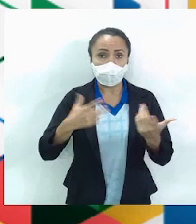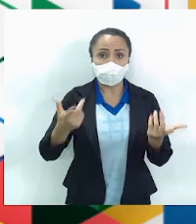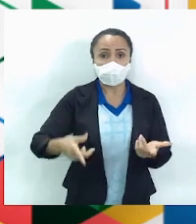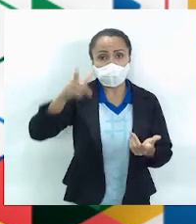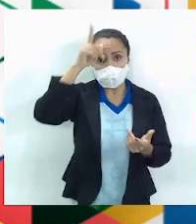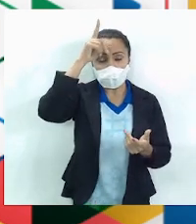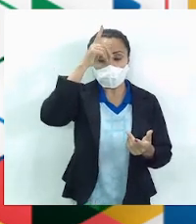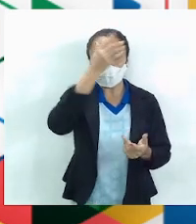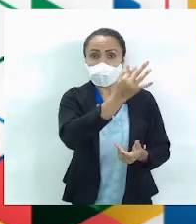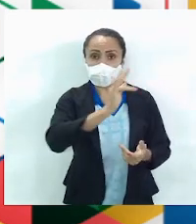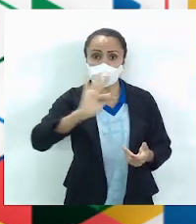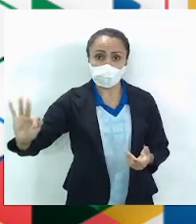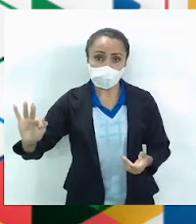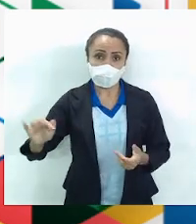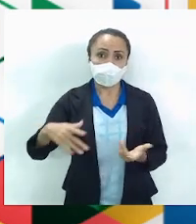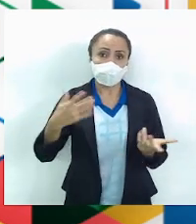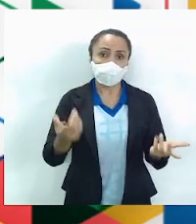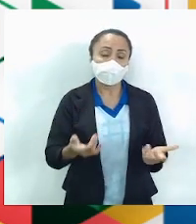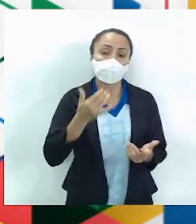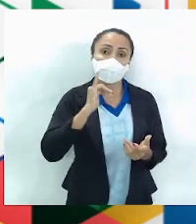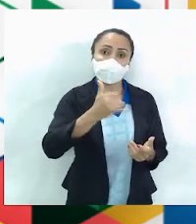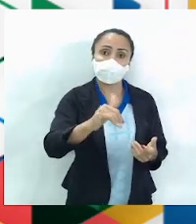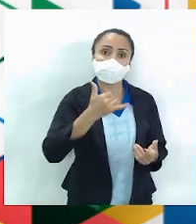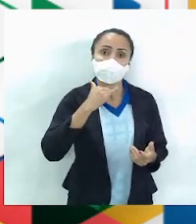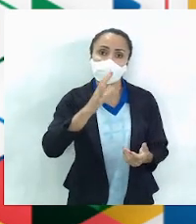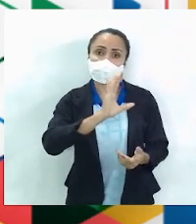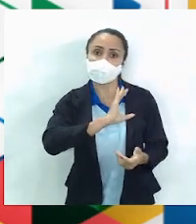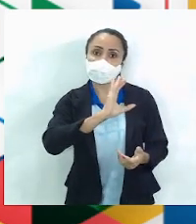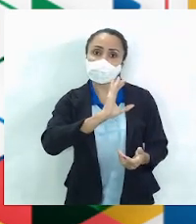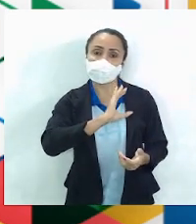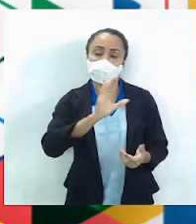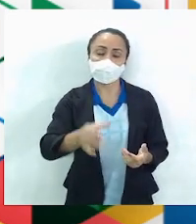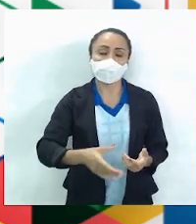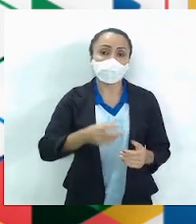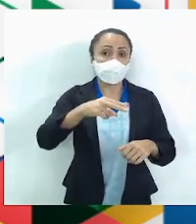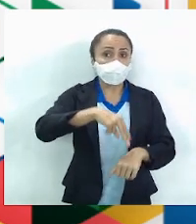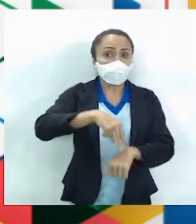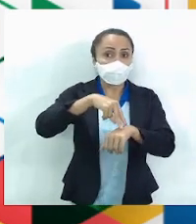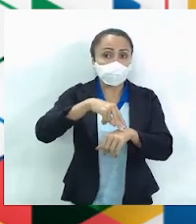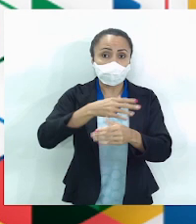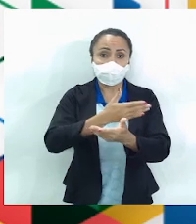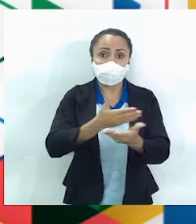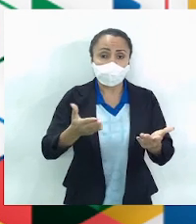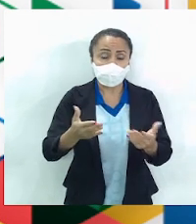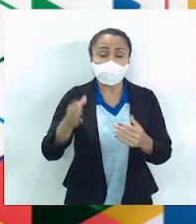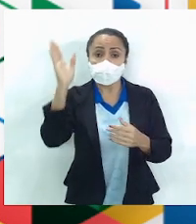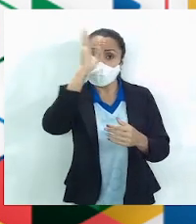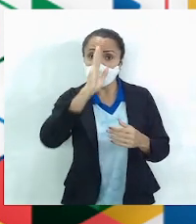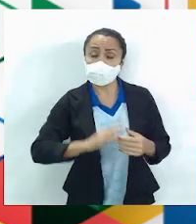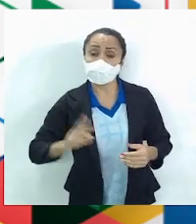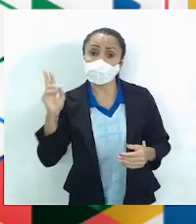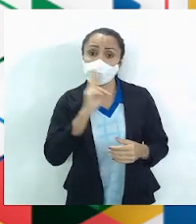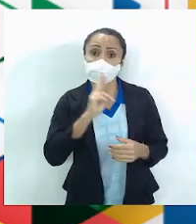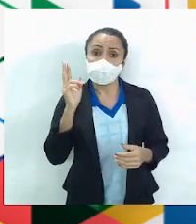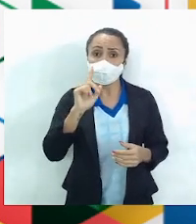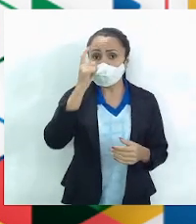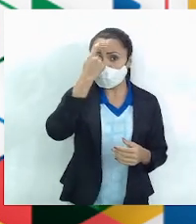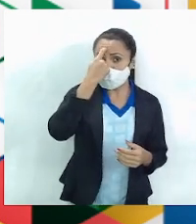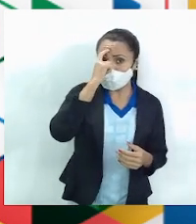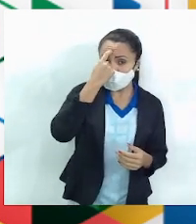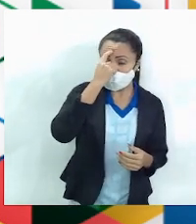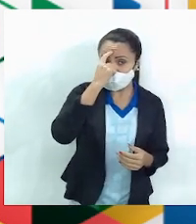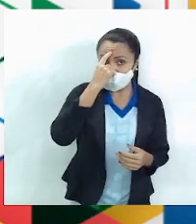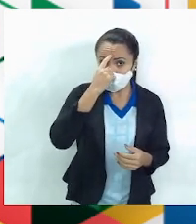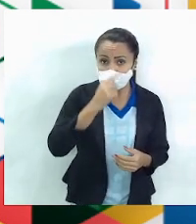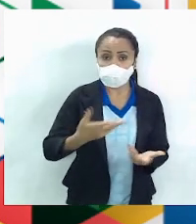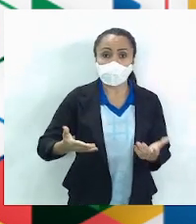Reino Unido, Itália e Canadá, a União Europeia e os principais emergentes, Brasil, Rússia, Índia, China, África do